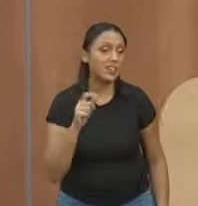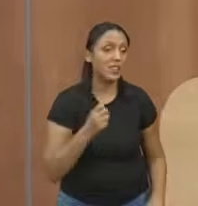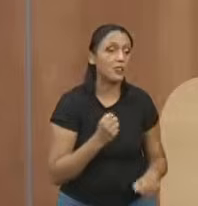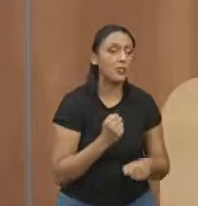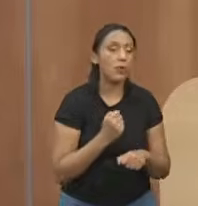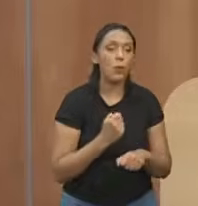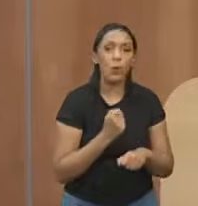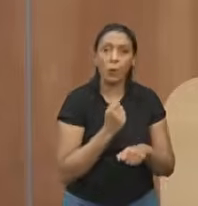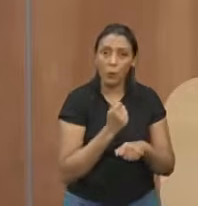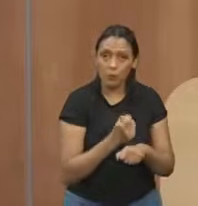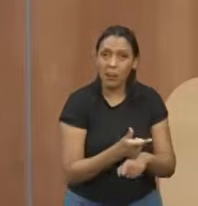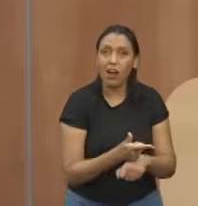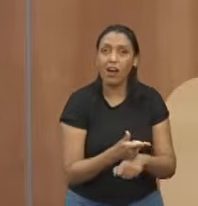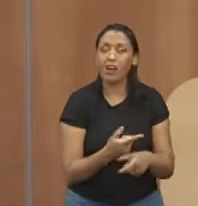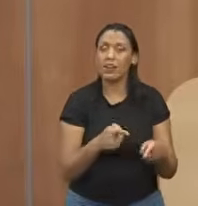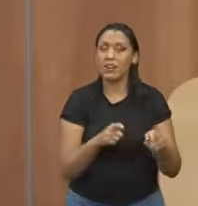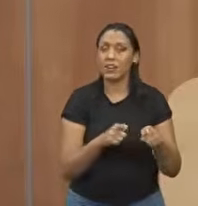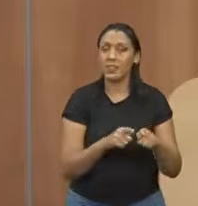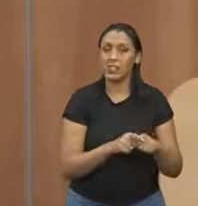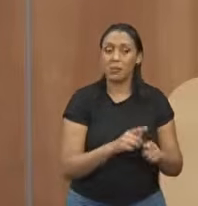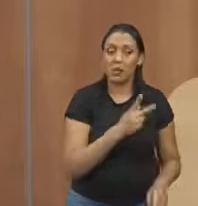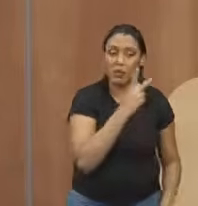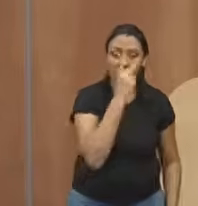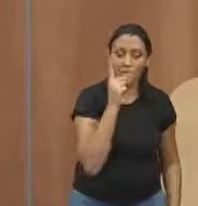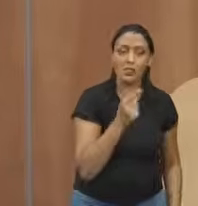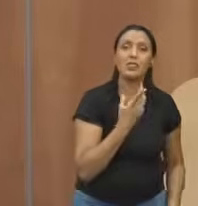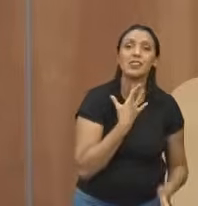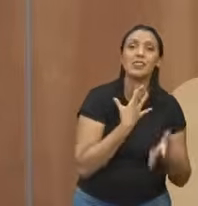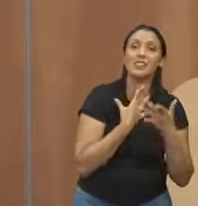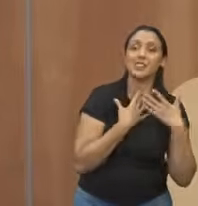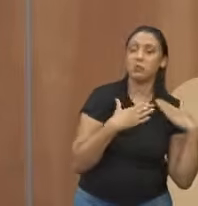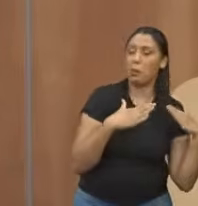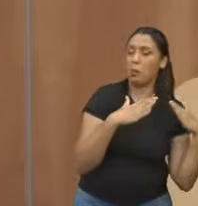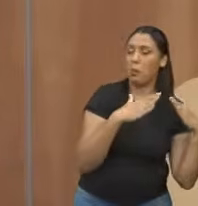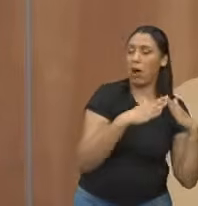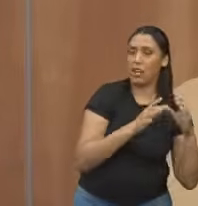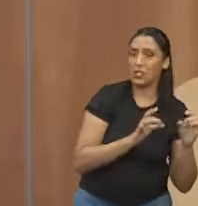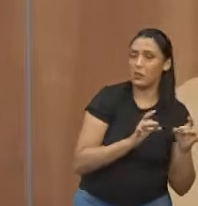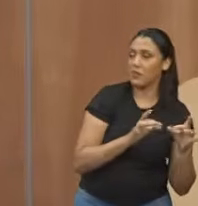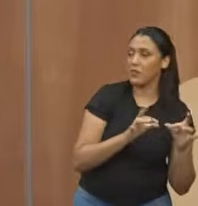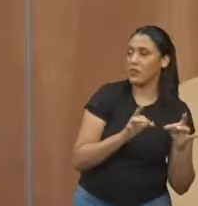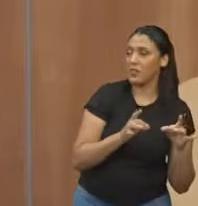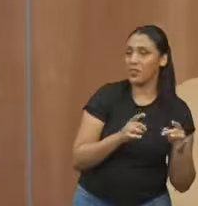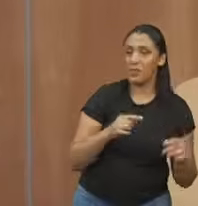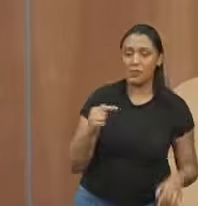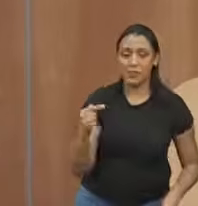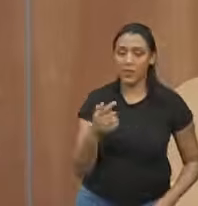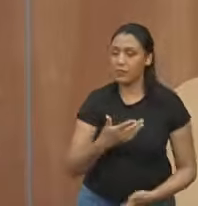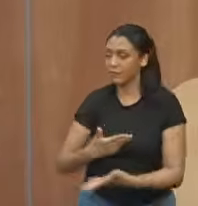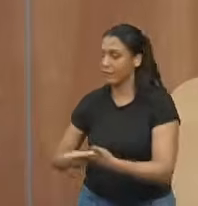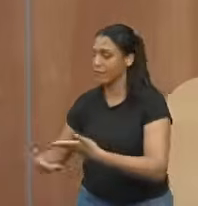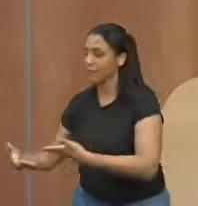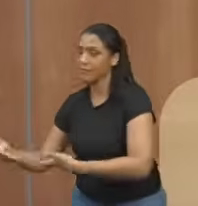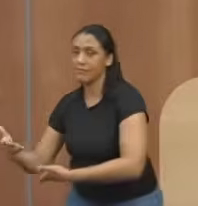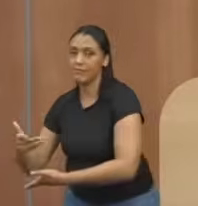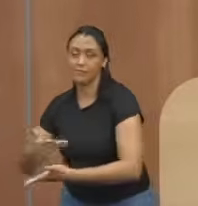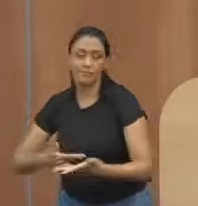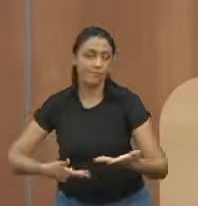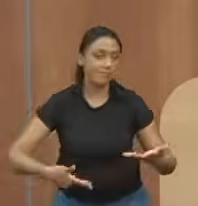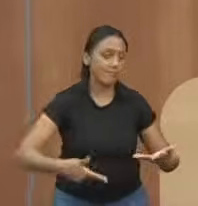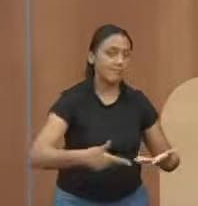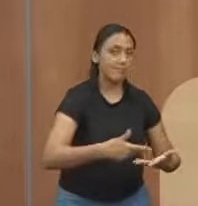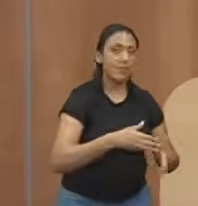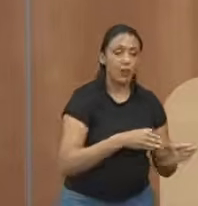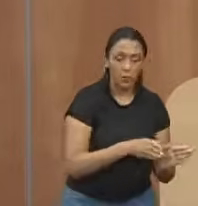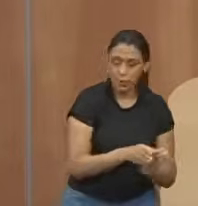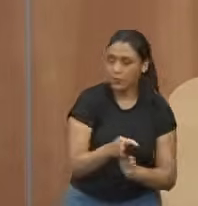na intermediação, na negociação, mas também na orientação segura e responsável das partes